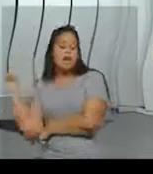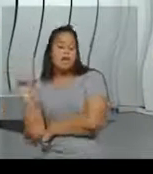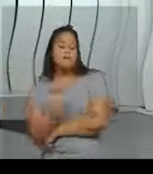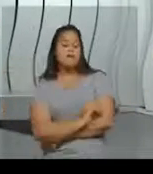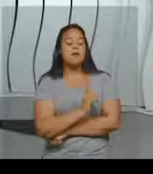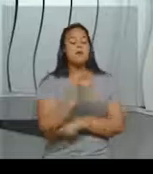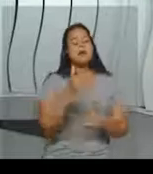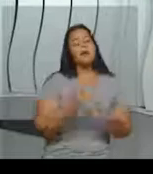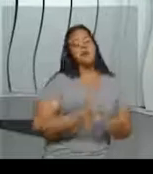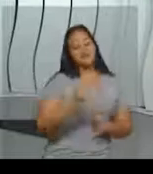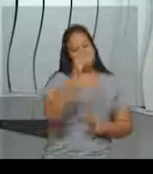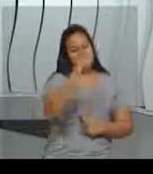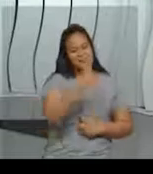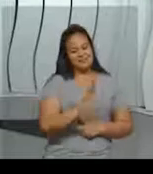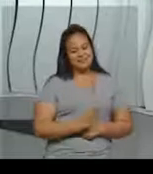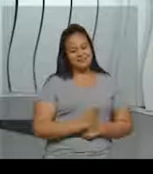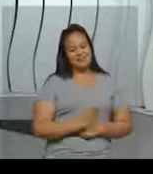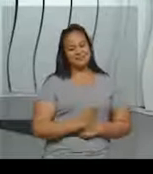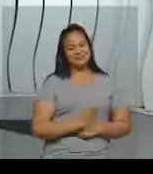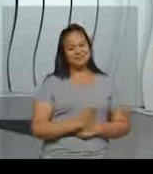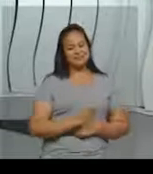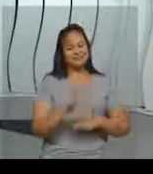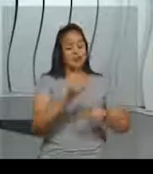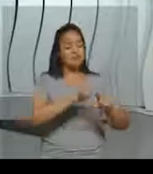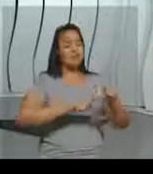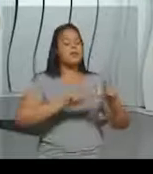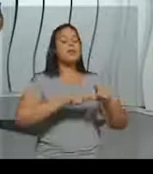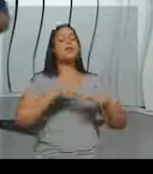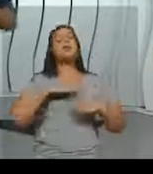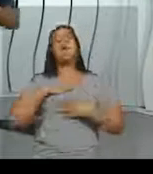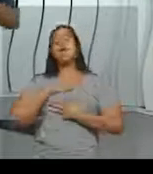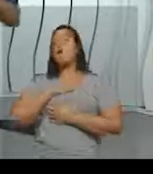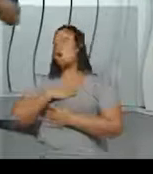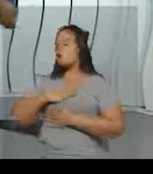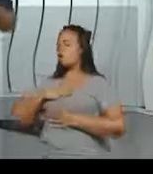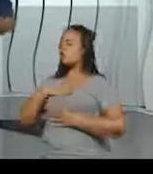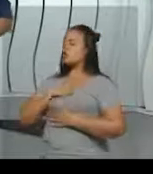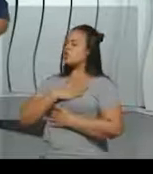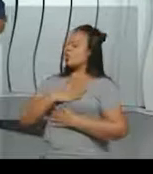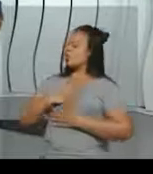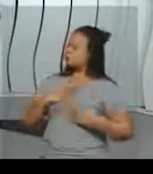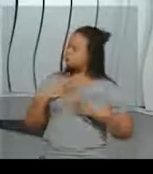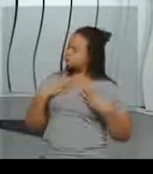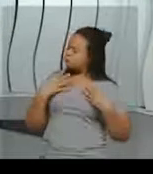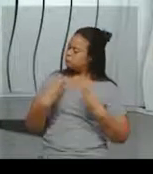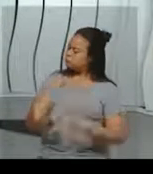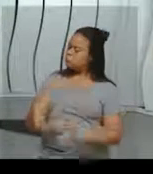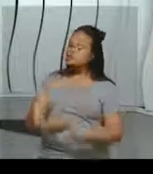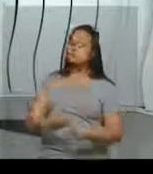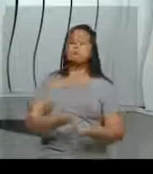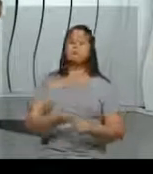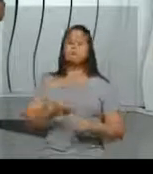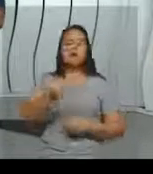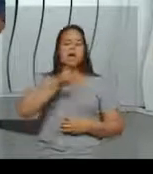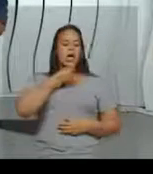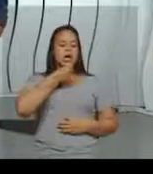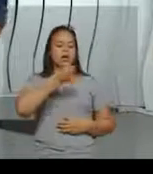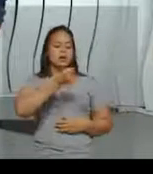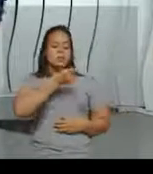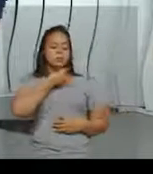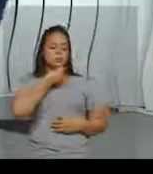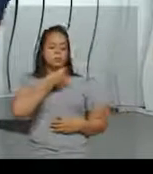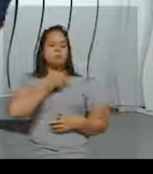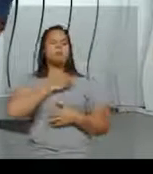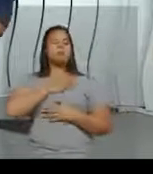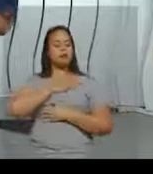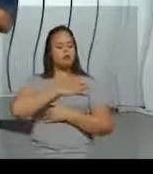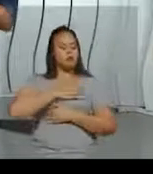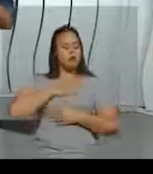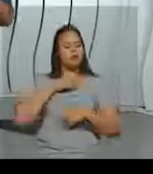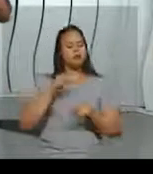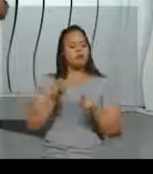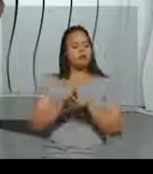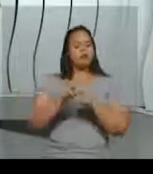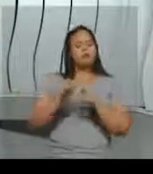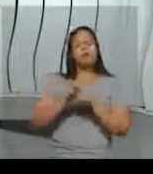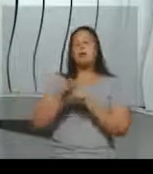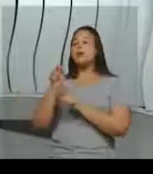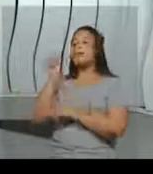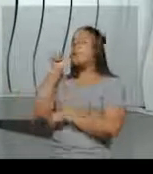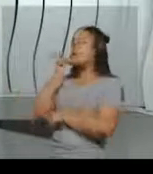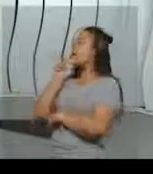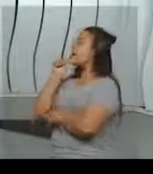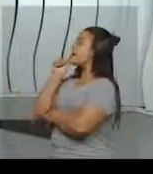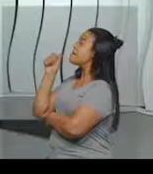Brasil, né? Então, assim, é uma letra que eu gosto muito, esse é um cantor que eu gosto muito, e a Ellen Oléria,